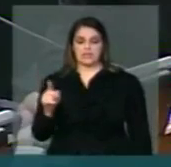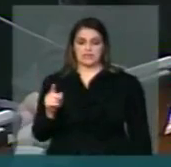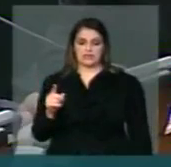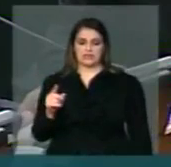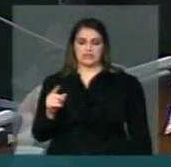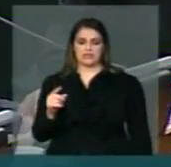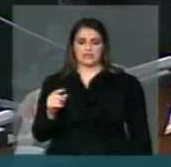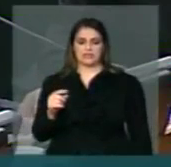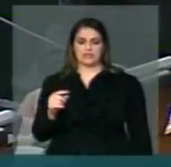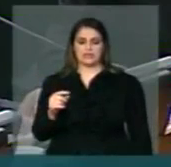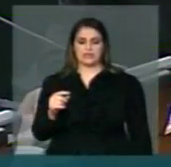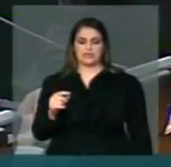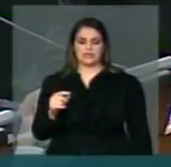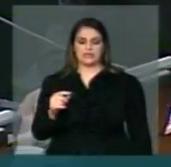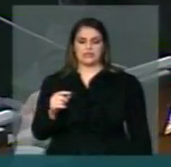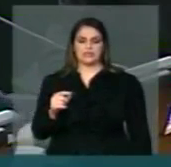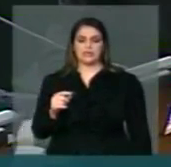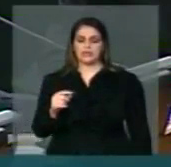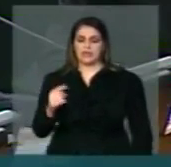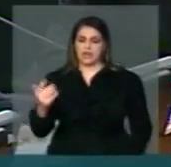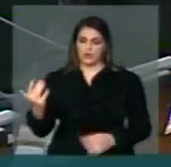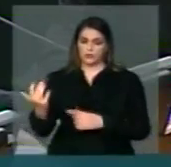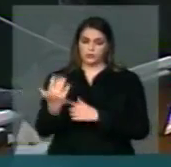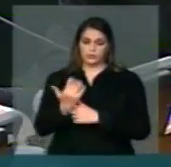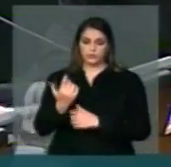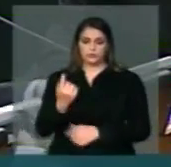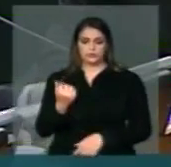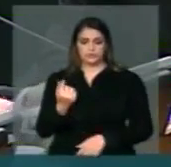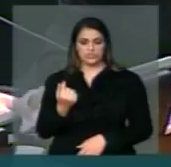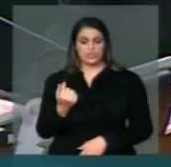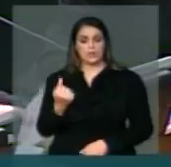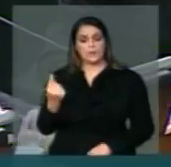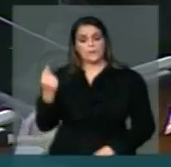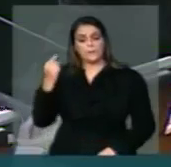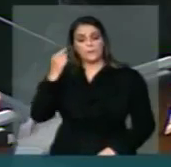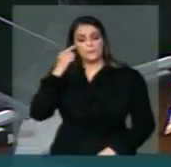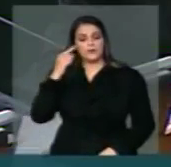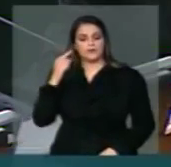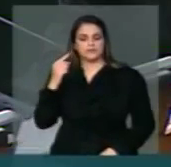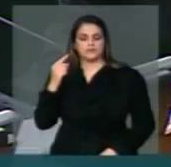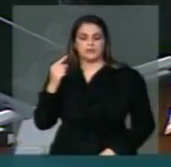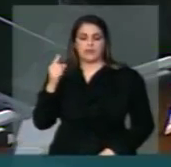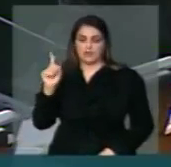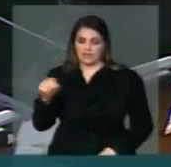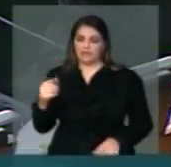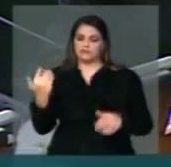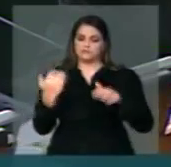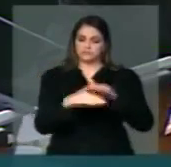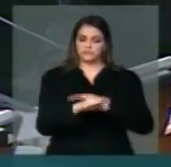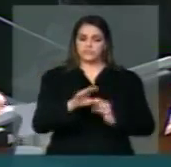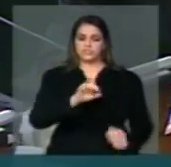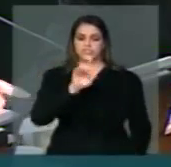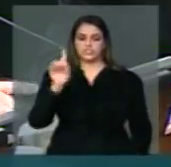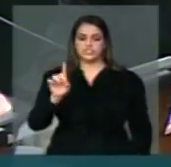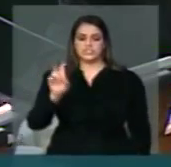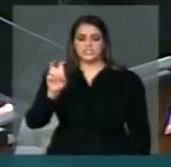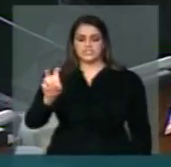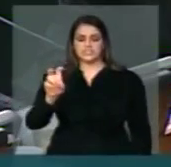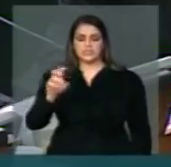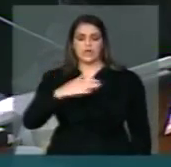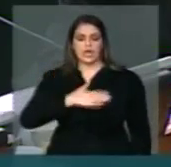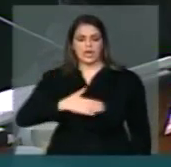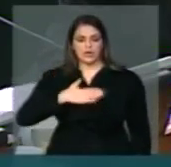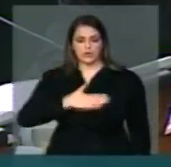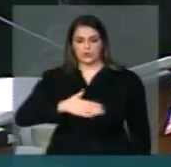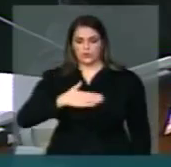feito essa ajuda, e está aqui, senhor presidente, o depósito no dia 5 de agosto, com recibo